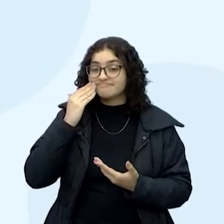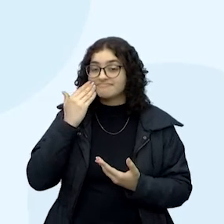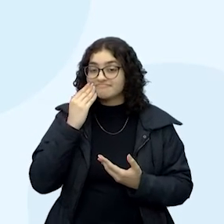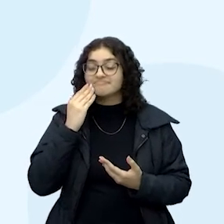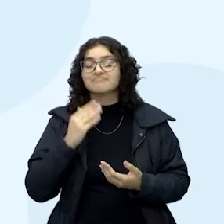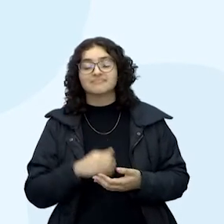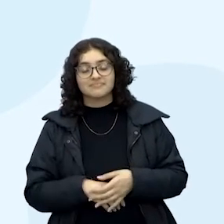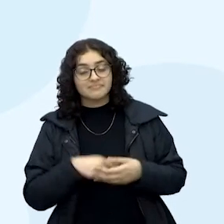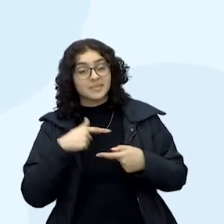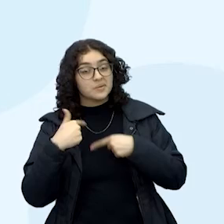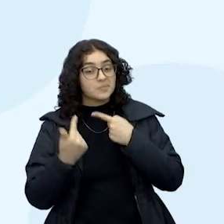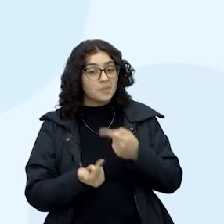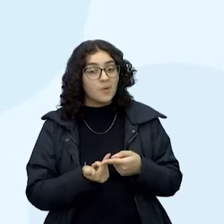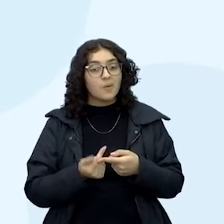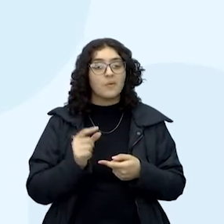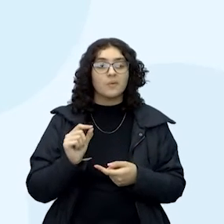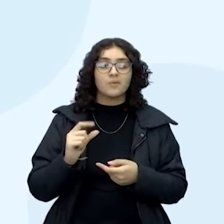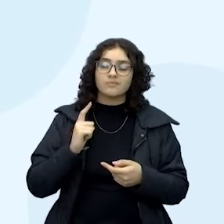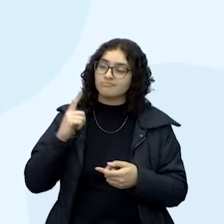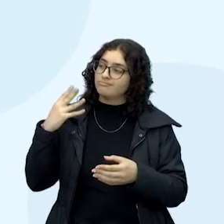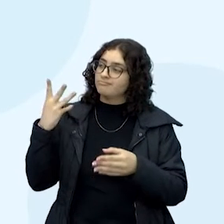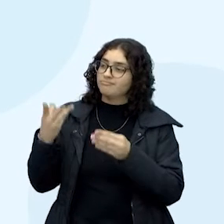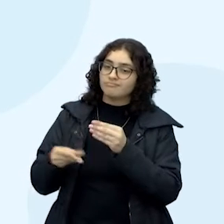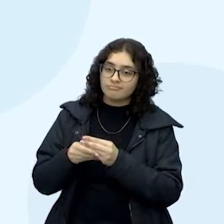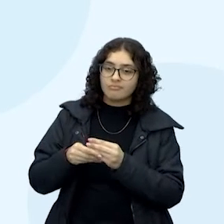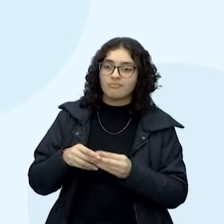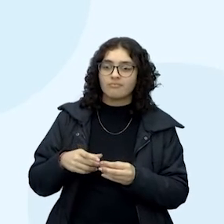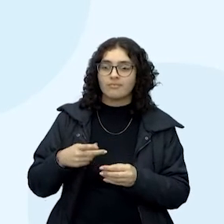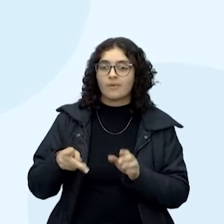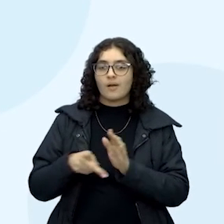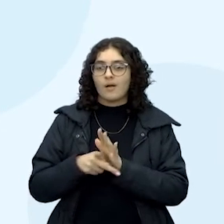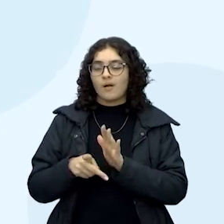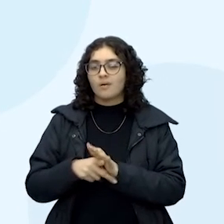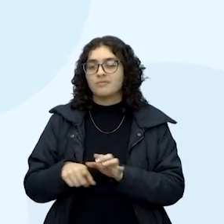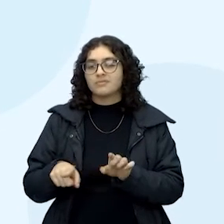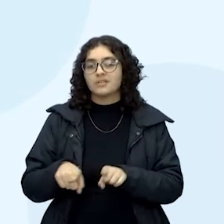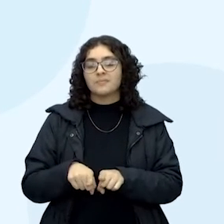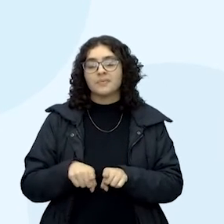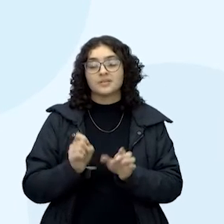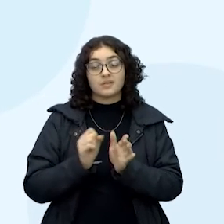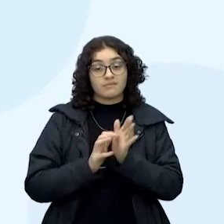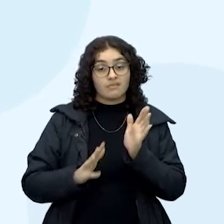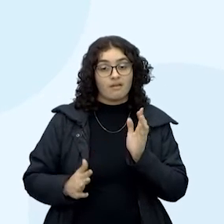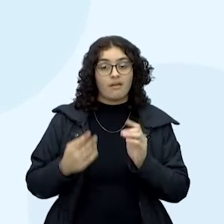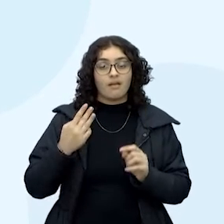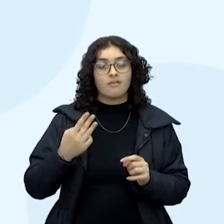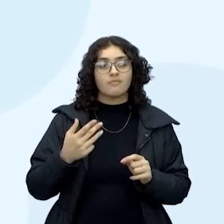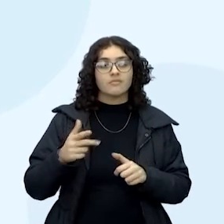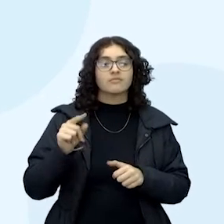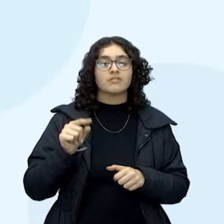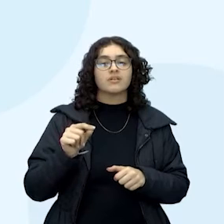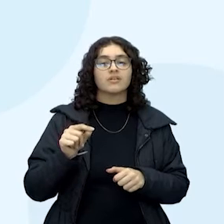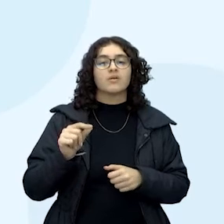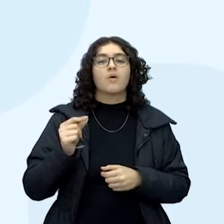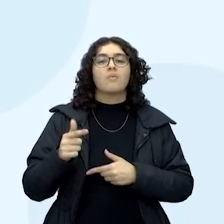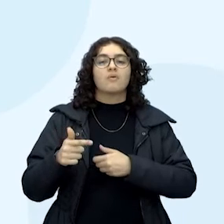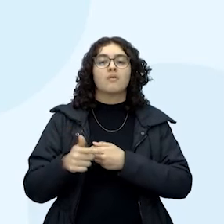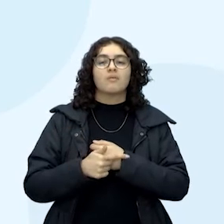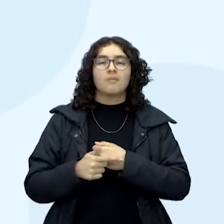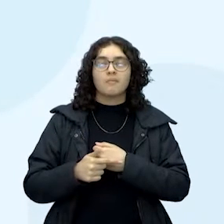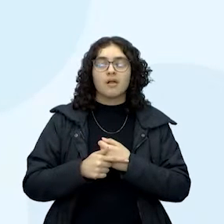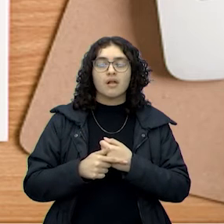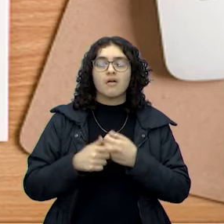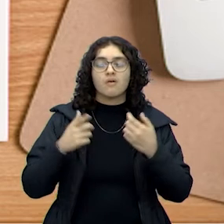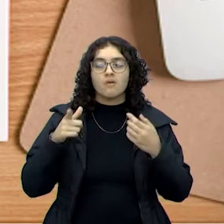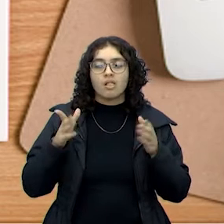vamos recapitular as orientações da atividade 3 e assistir um vídeo sobre o papel de um fórum